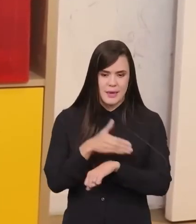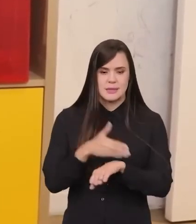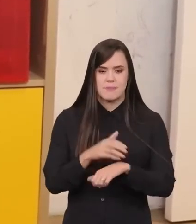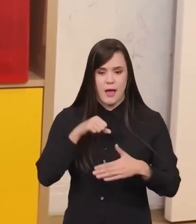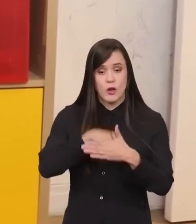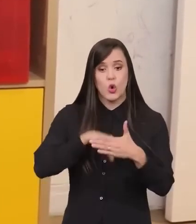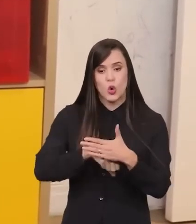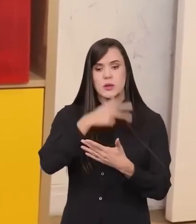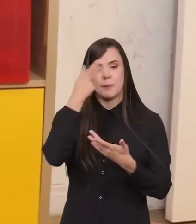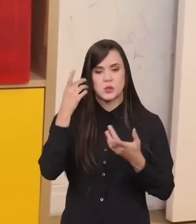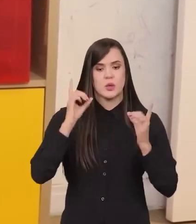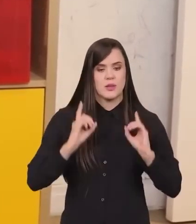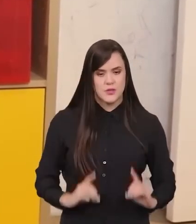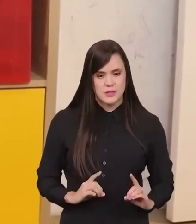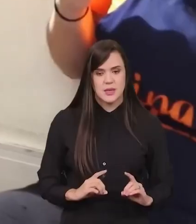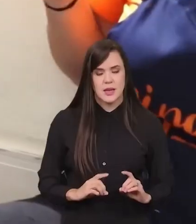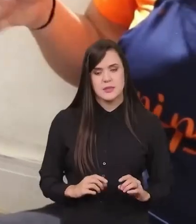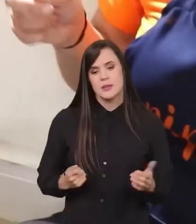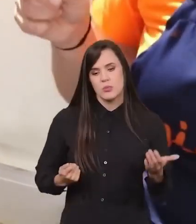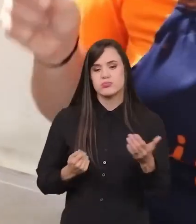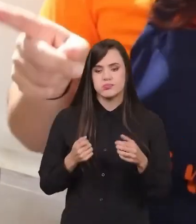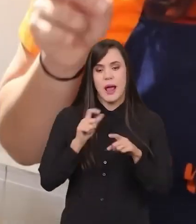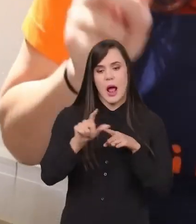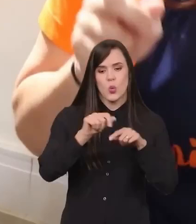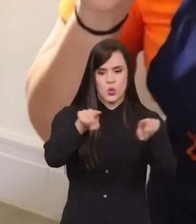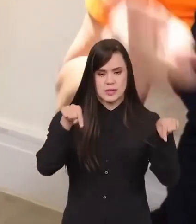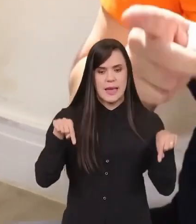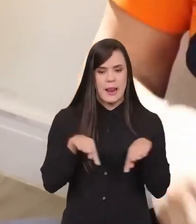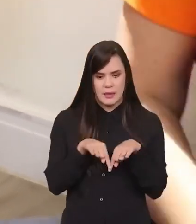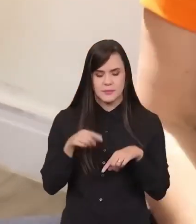deficiência. E aí eu falei, vamos então para uma sala.